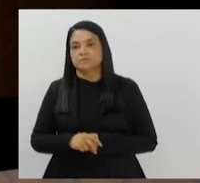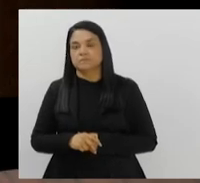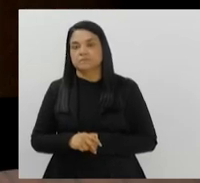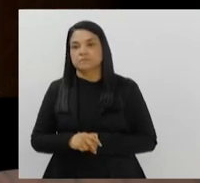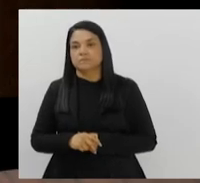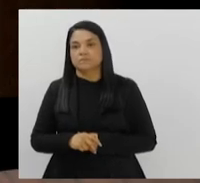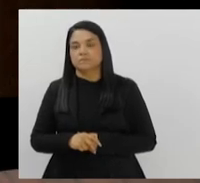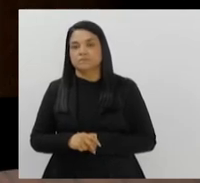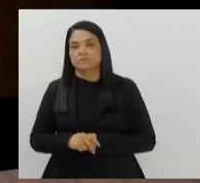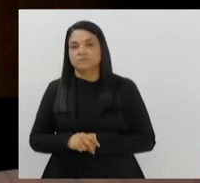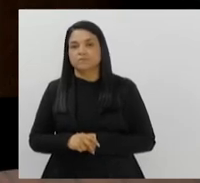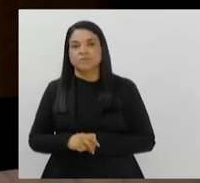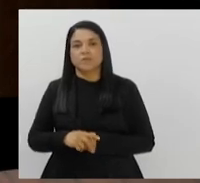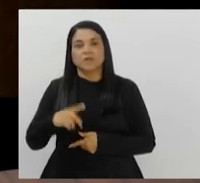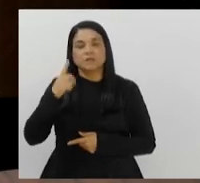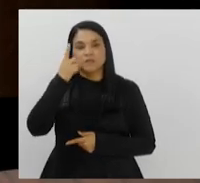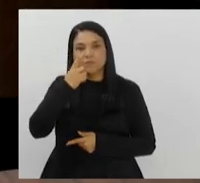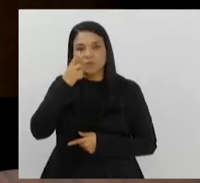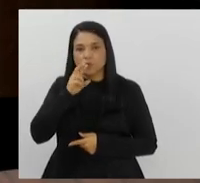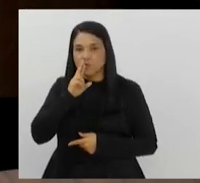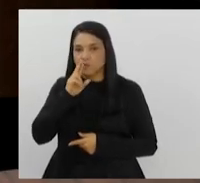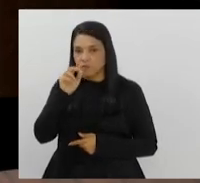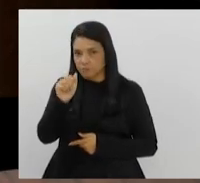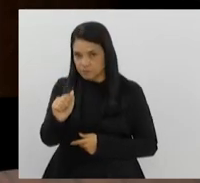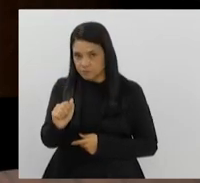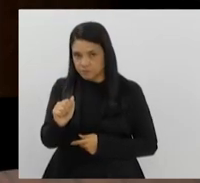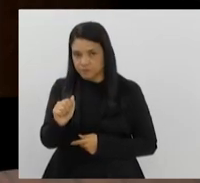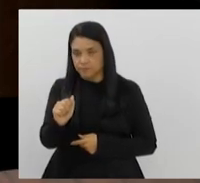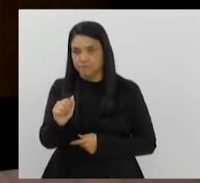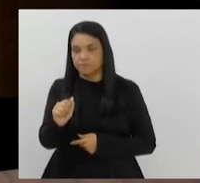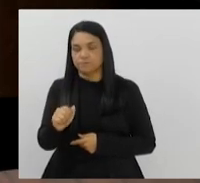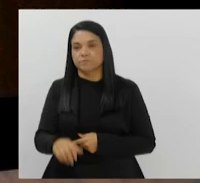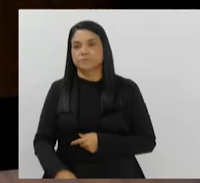Tanto deputado Amorim,